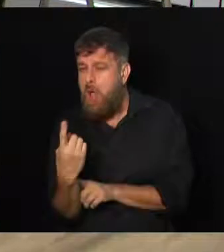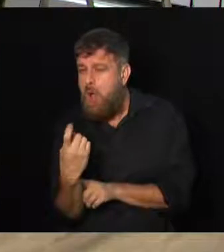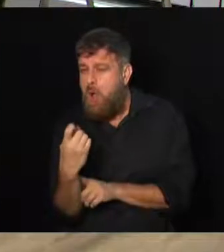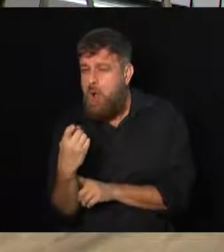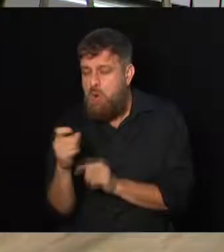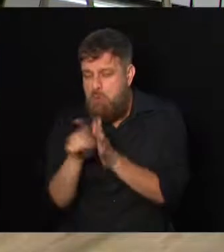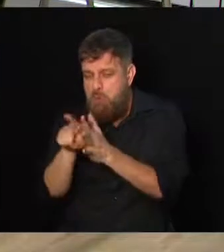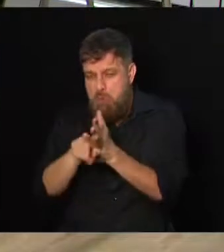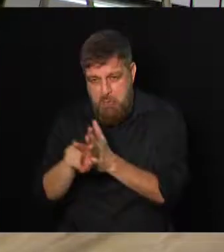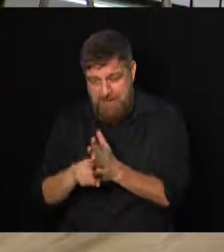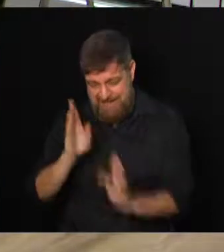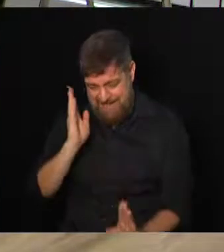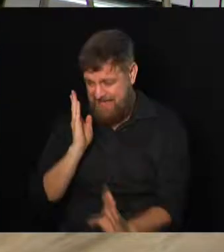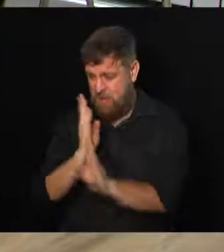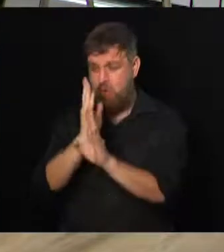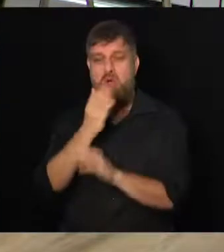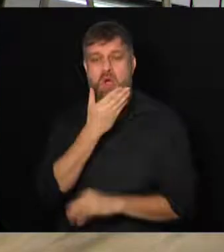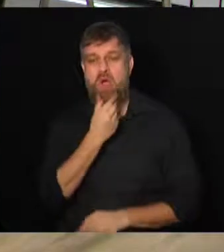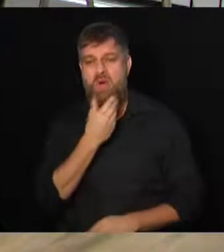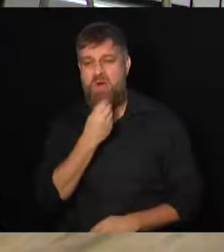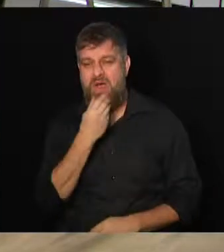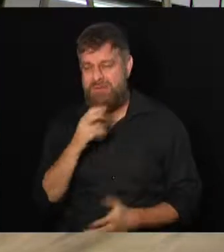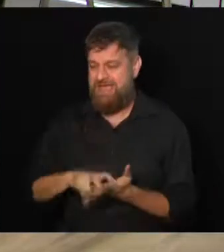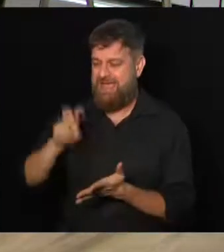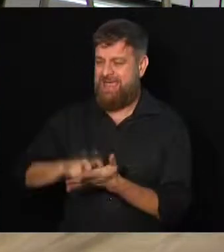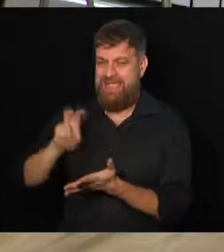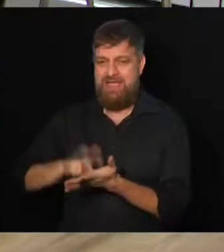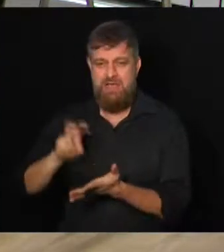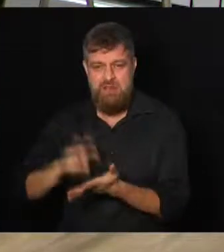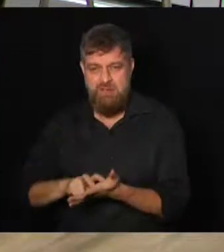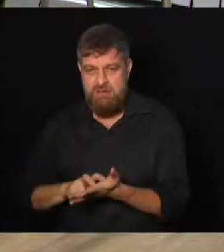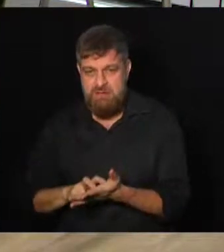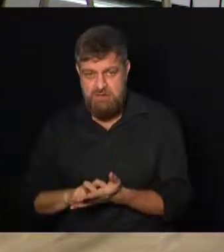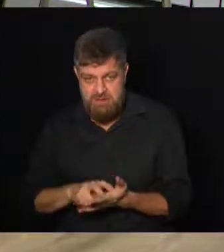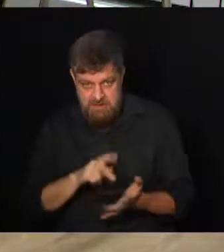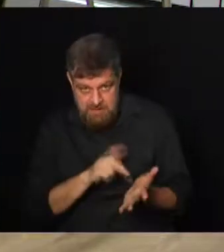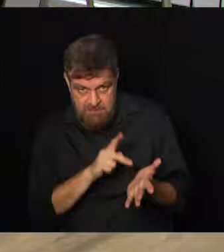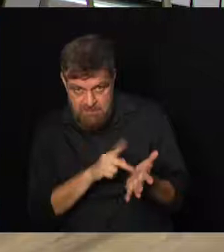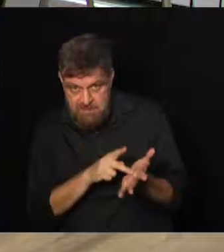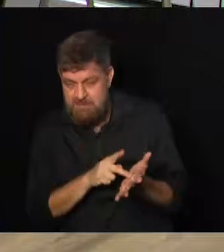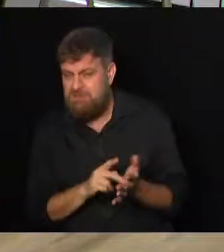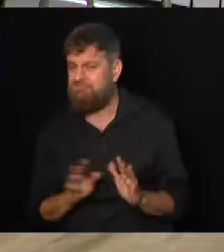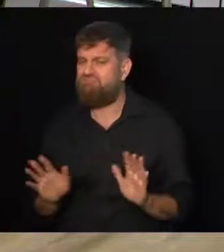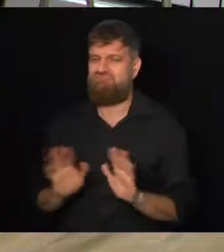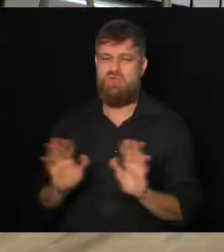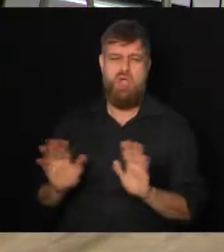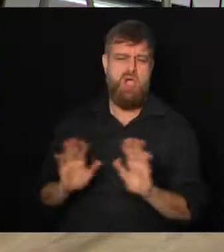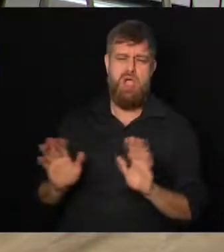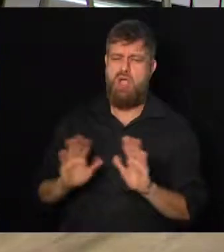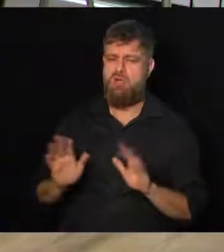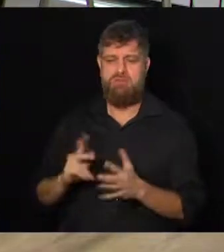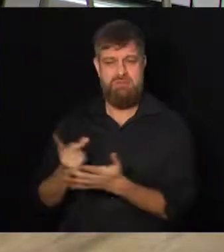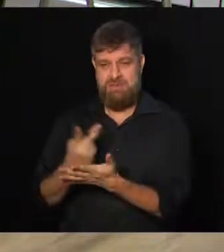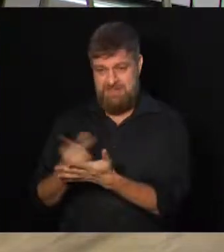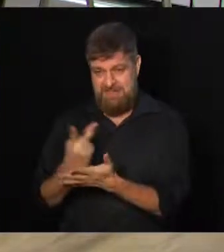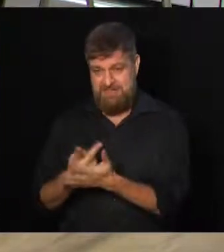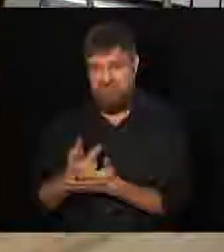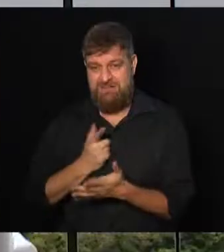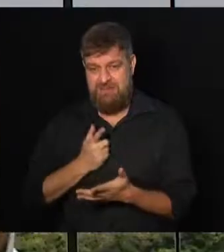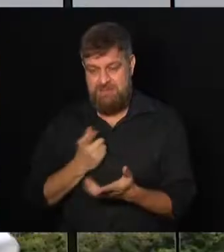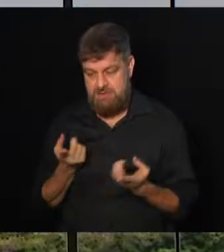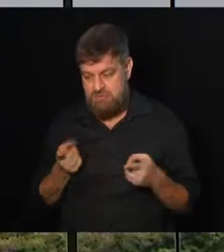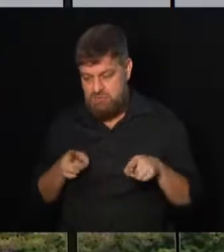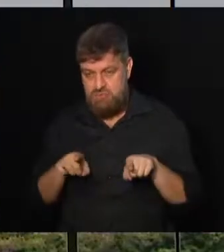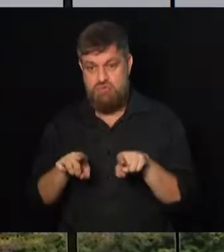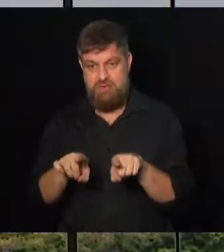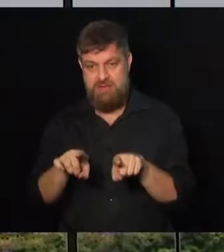é suficiente, os homens começam a comemorar, mas isso é verdade ou não? Não, o exame você tem que cruzar o